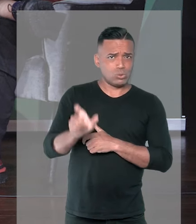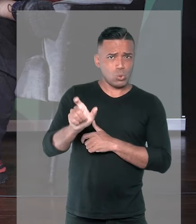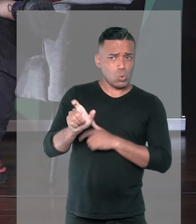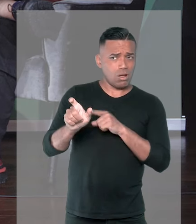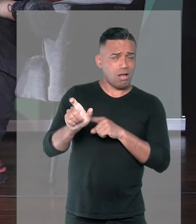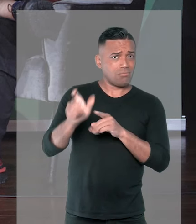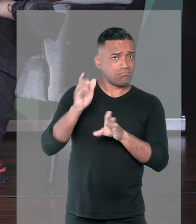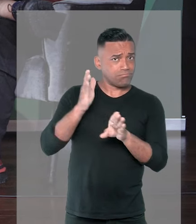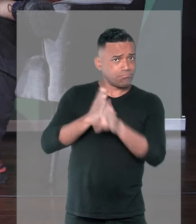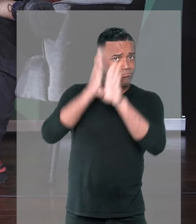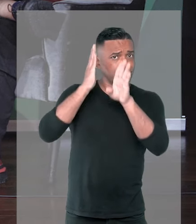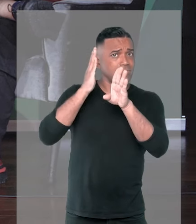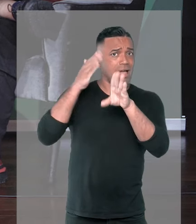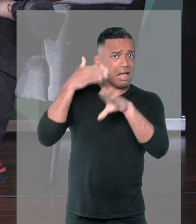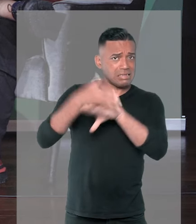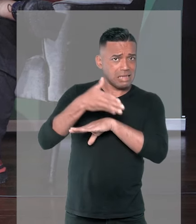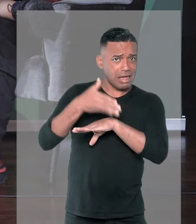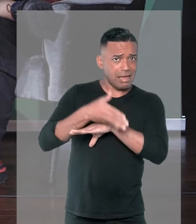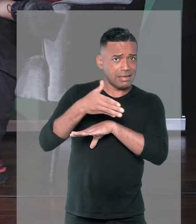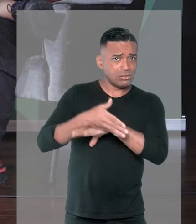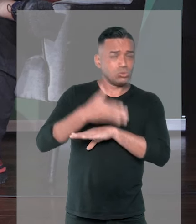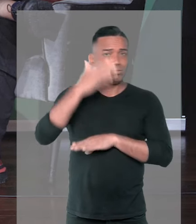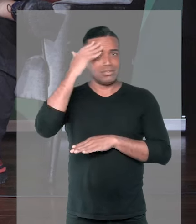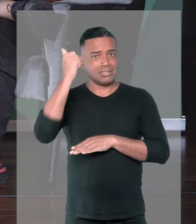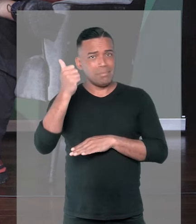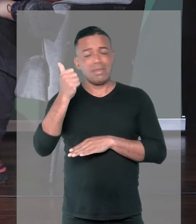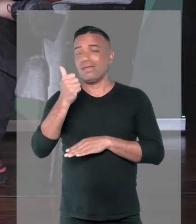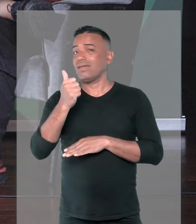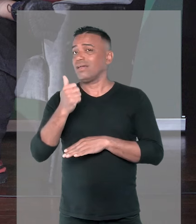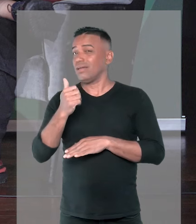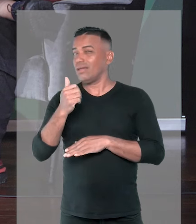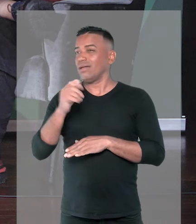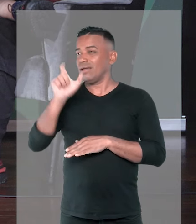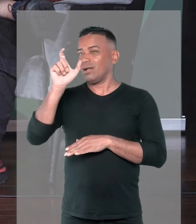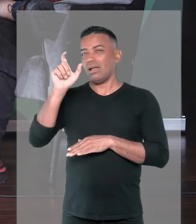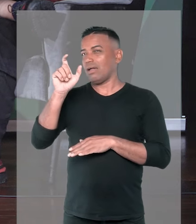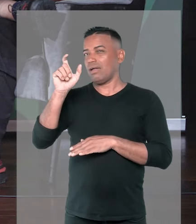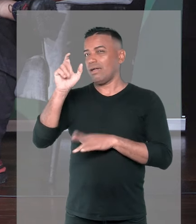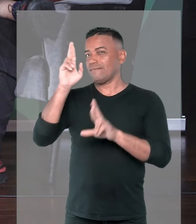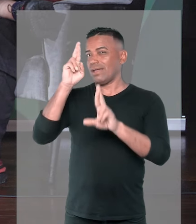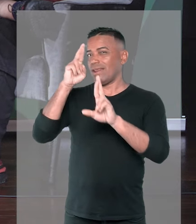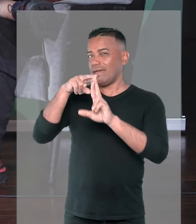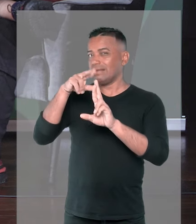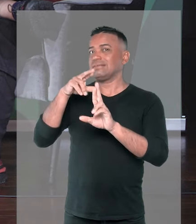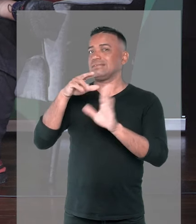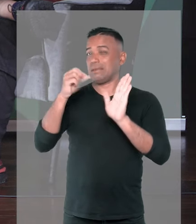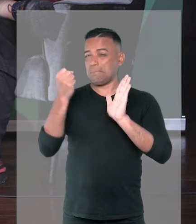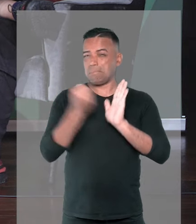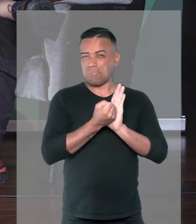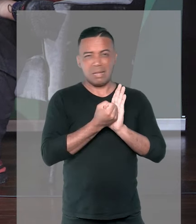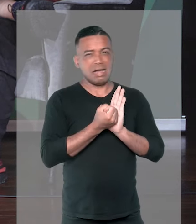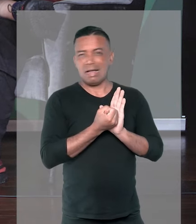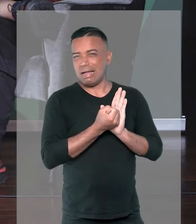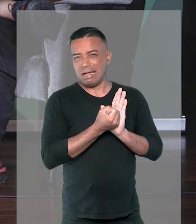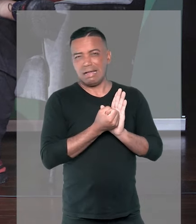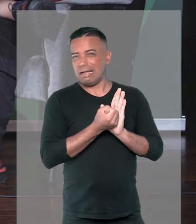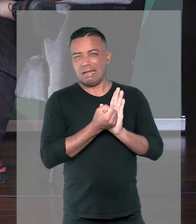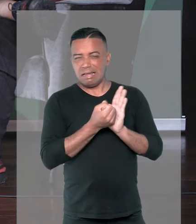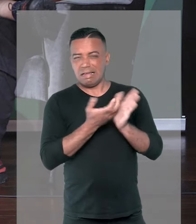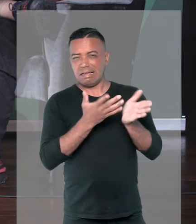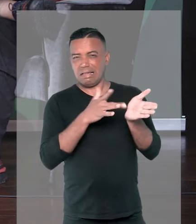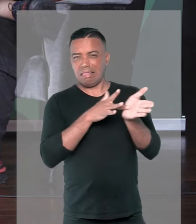descobrir tiver acesso a ou souber de fonte confiável que a marca não é aquilo que ela diz que é ou que